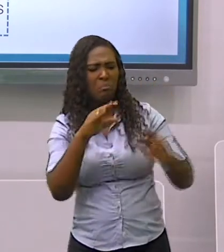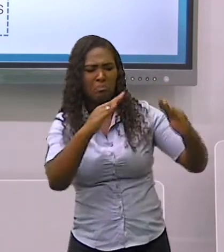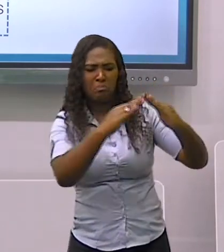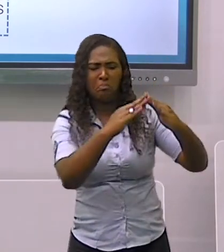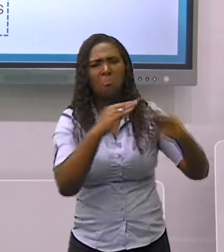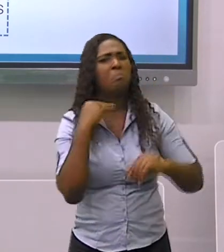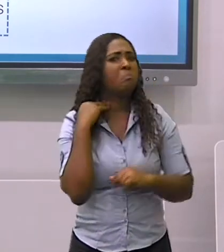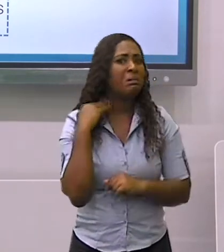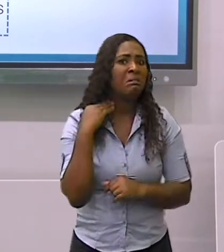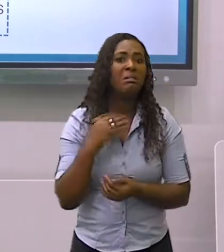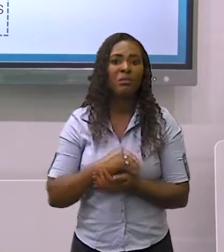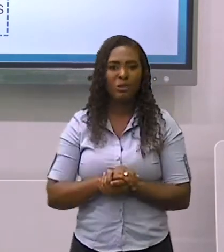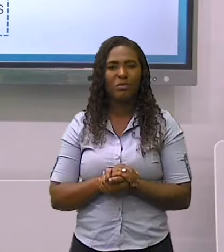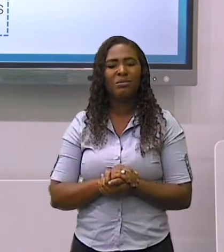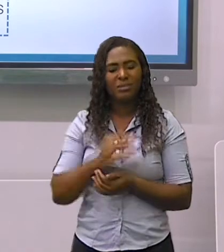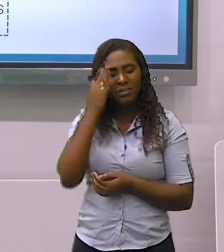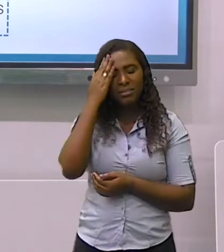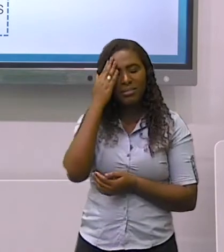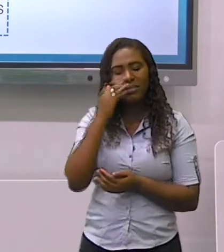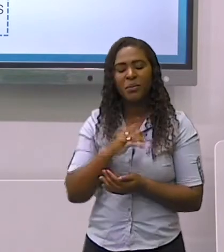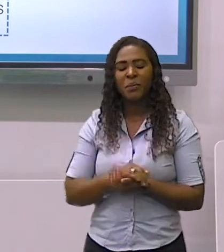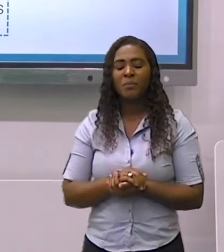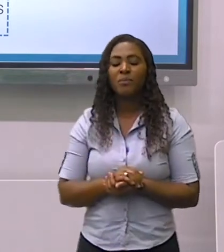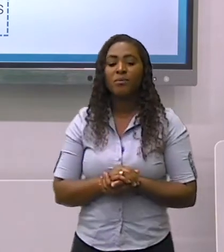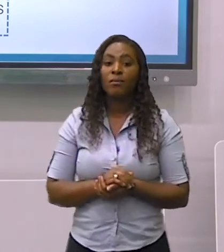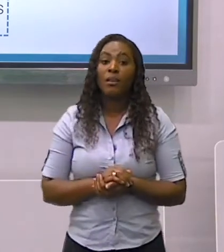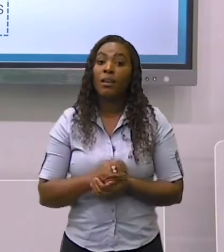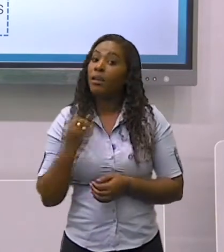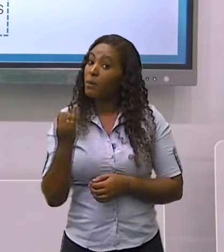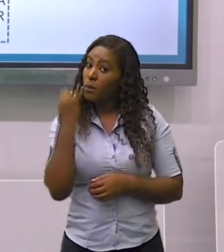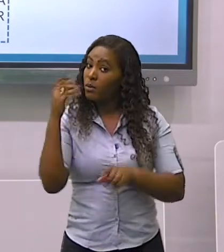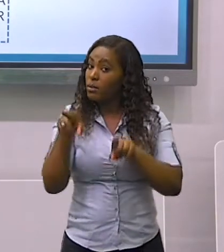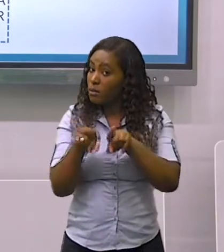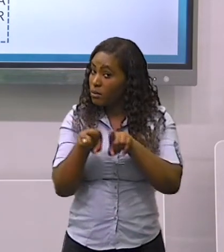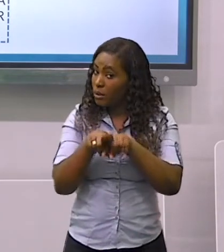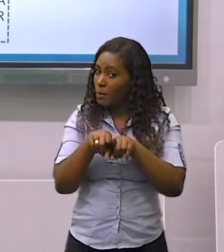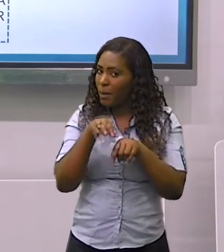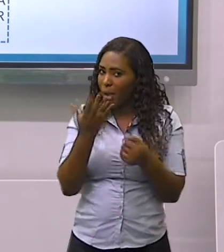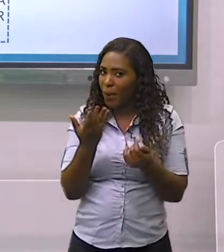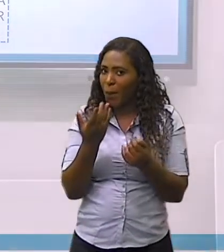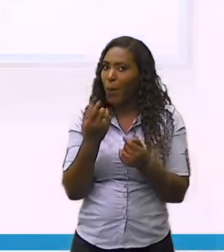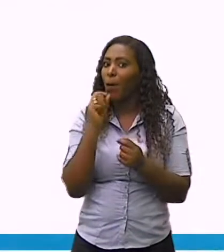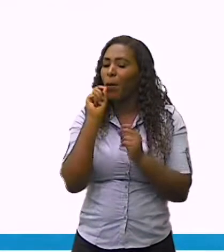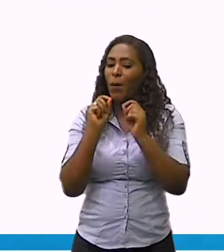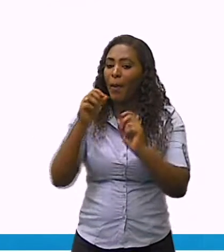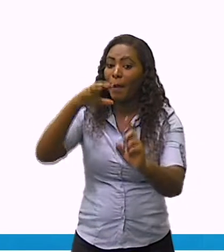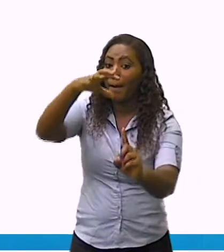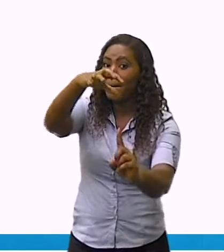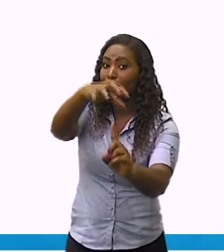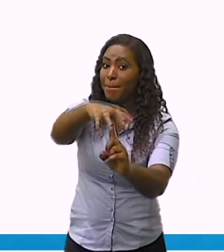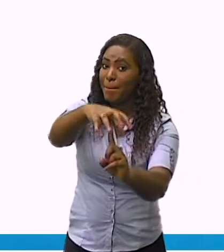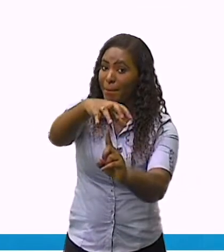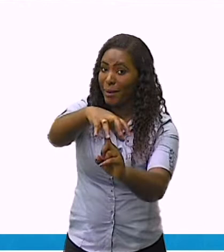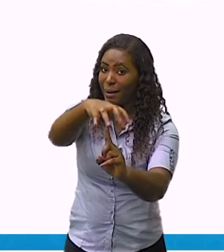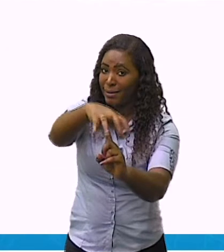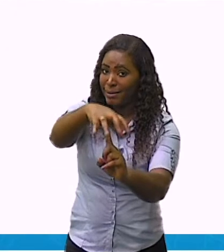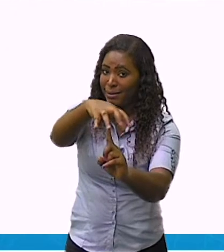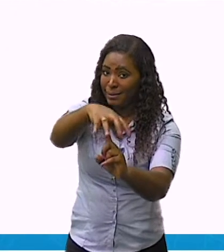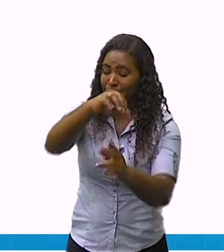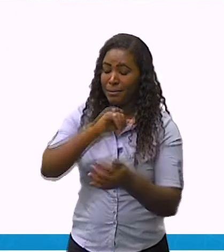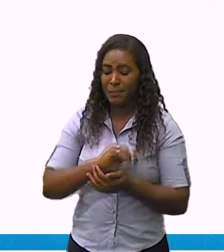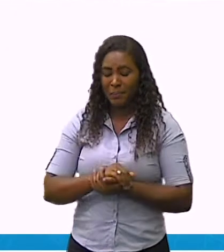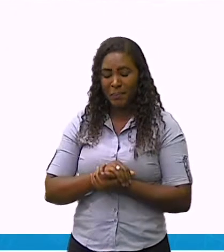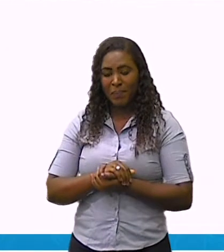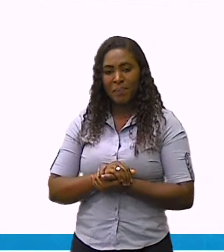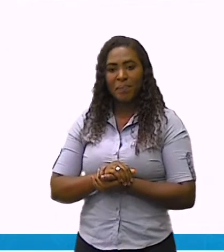gente observar o local de convivência são as praças. Olha só, elas